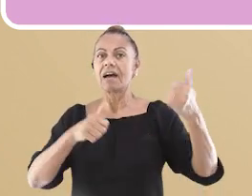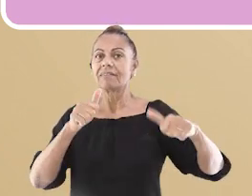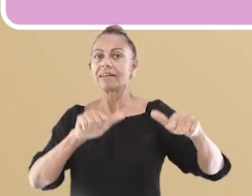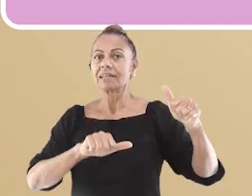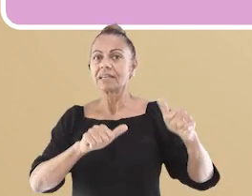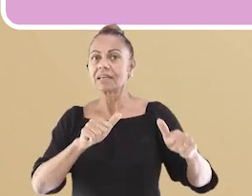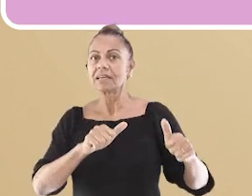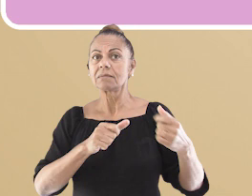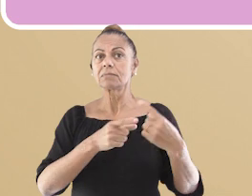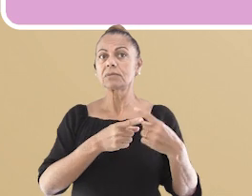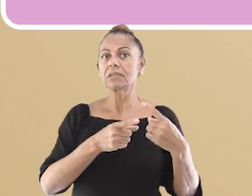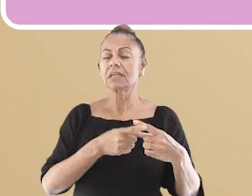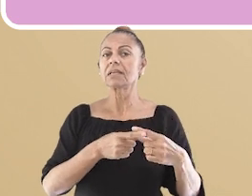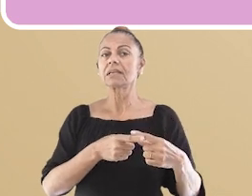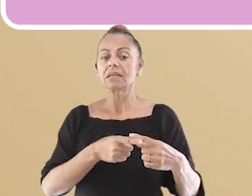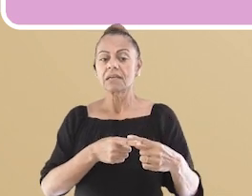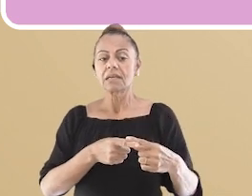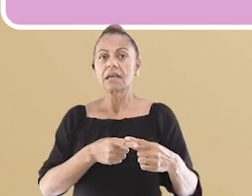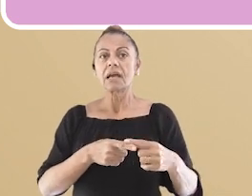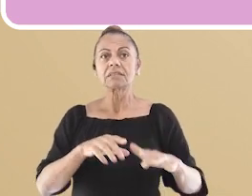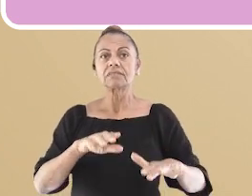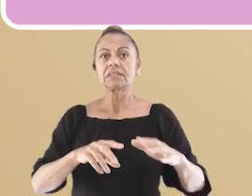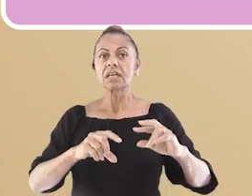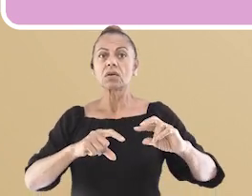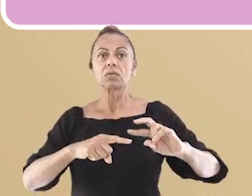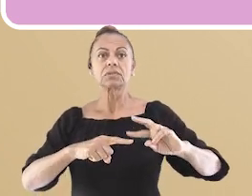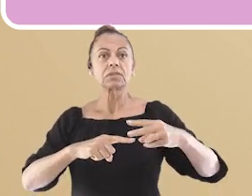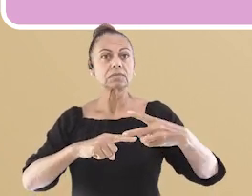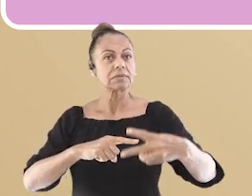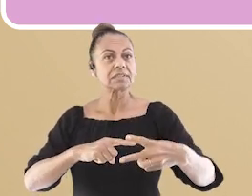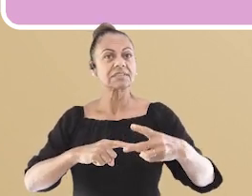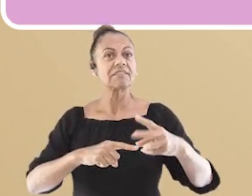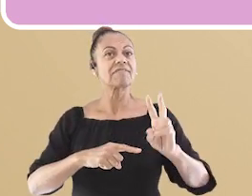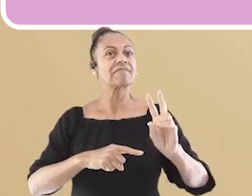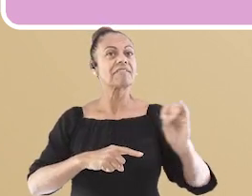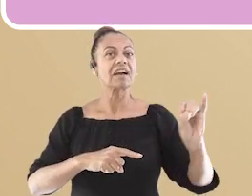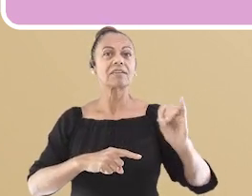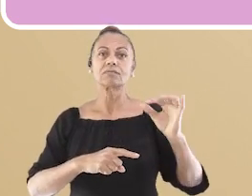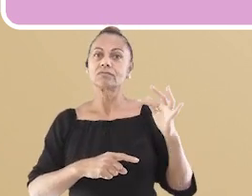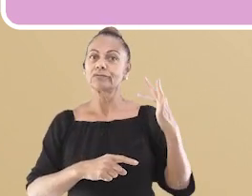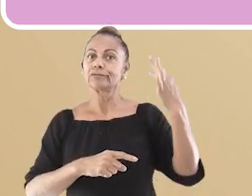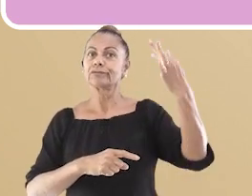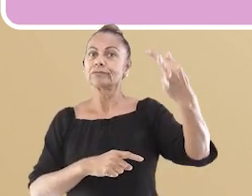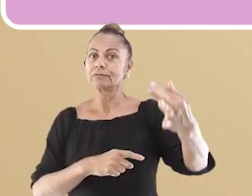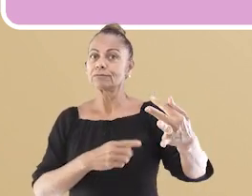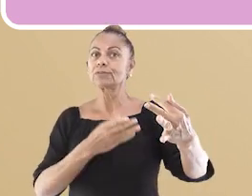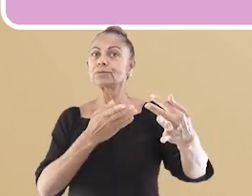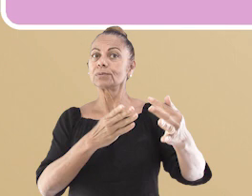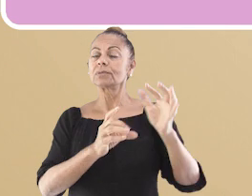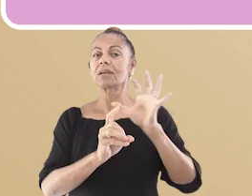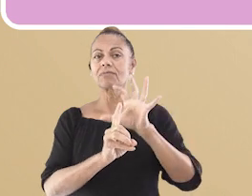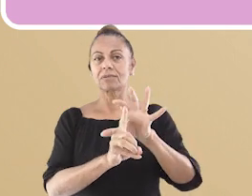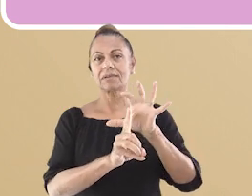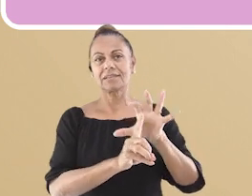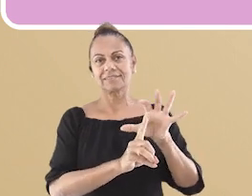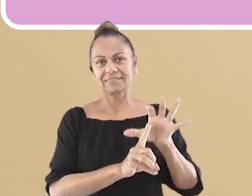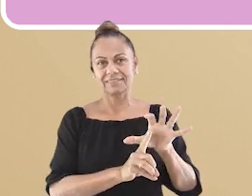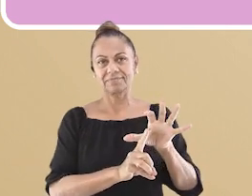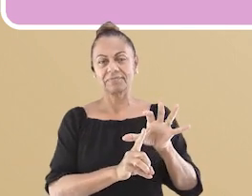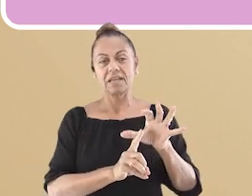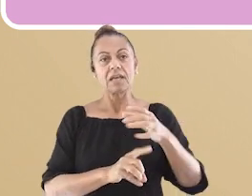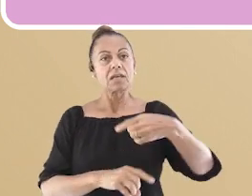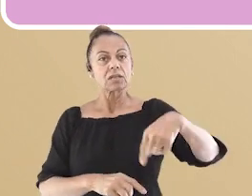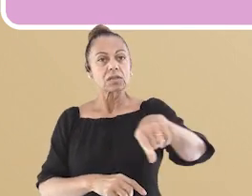podem definir o nosso futuro. Se bastante praticada, a nossa capacidade de